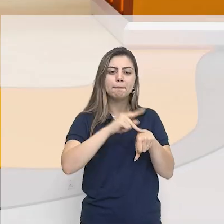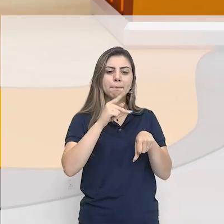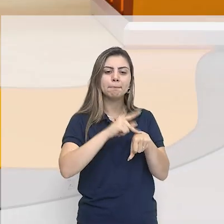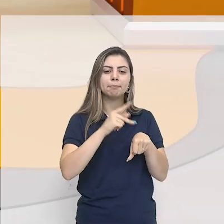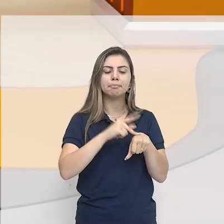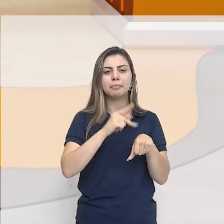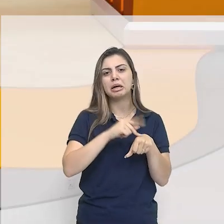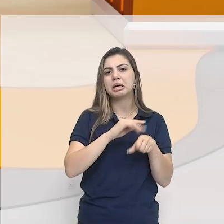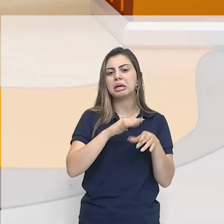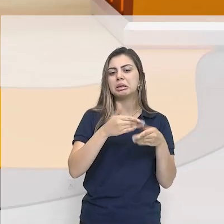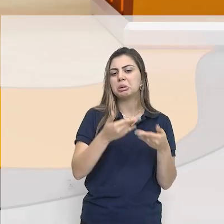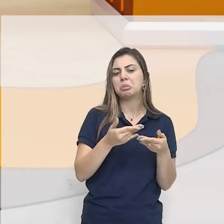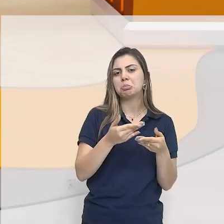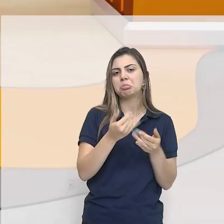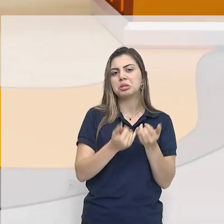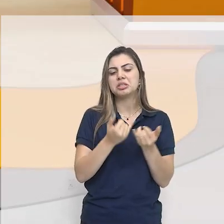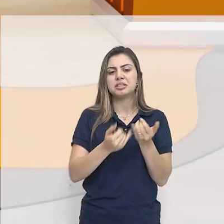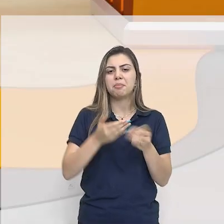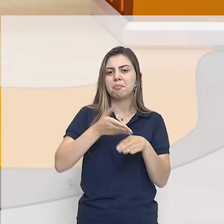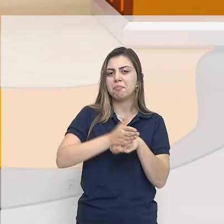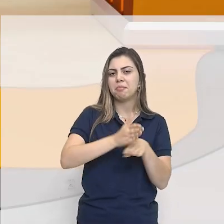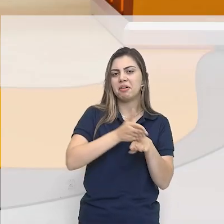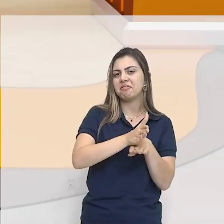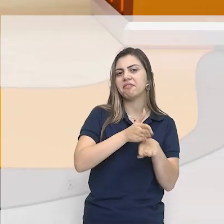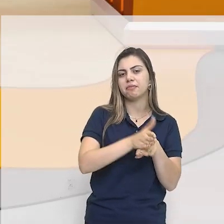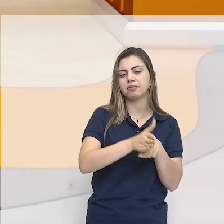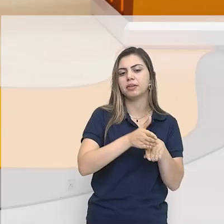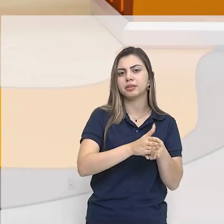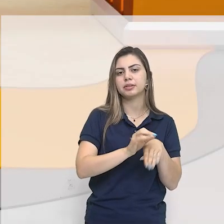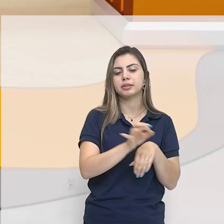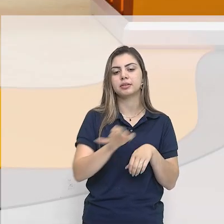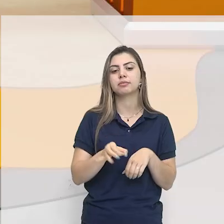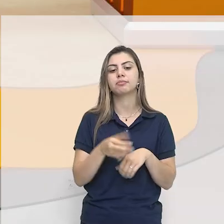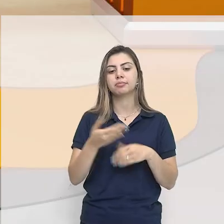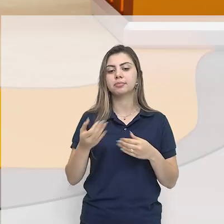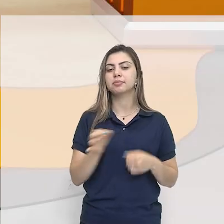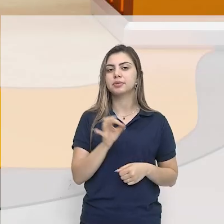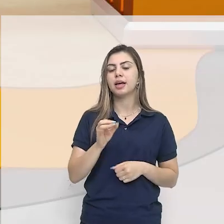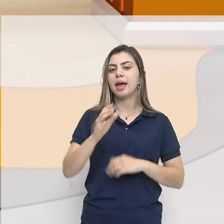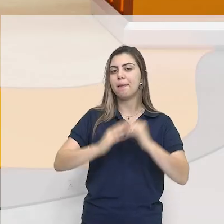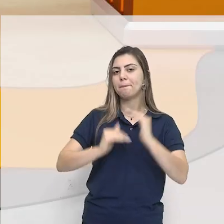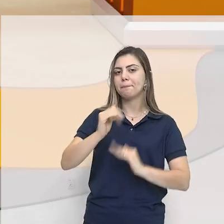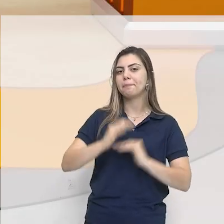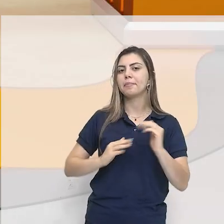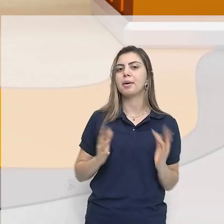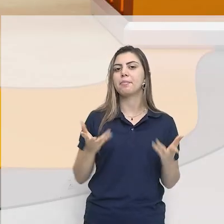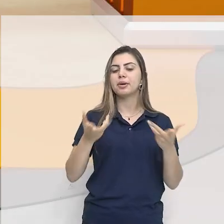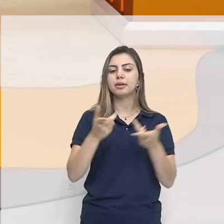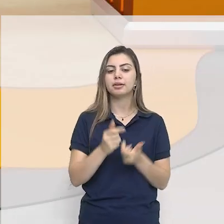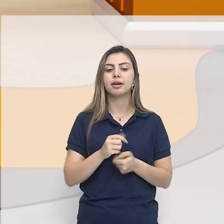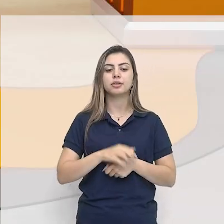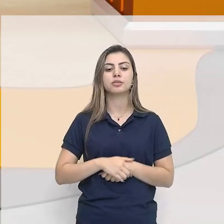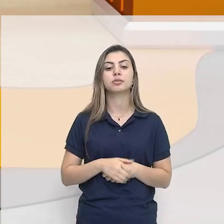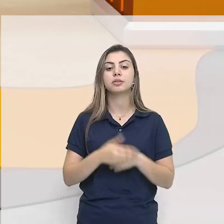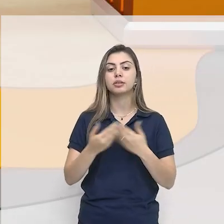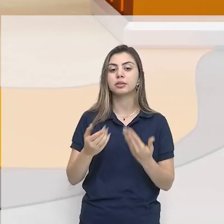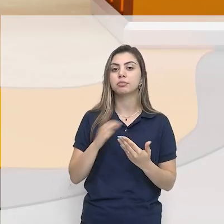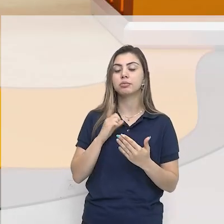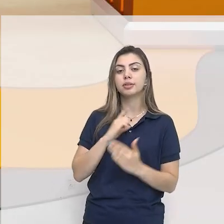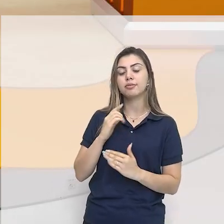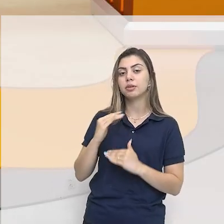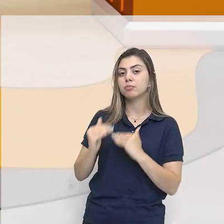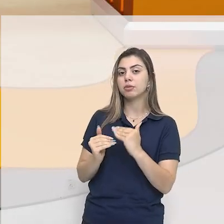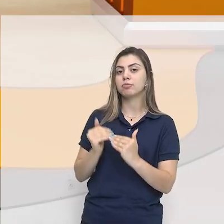De uma faca, tá? De uma pequena faca, ele é o homem habilidoso. Então, o nosso gênero Homo, ele evoluiu